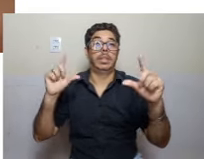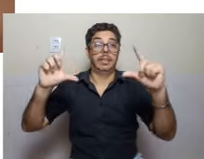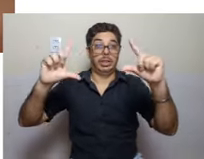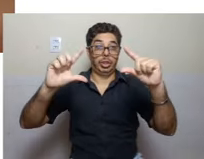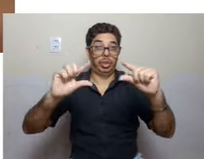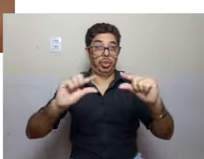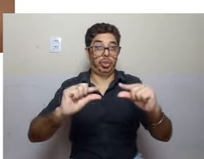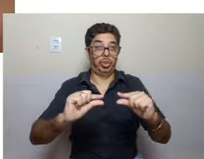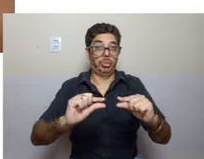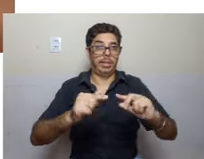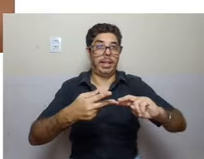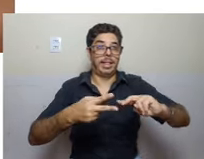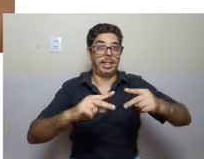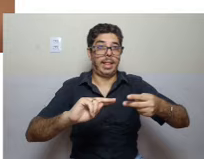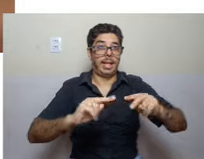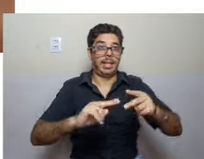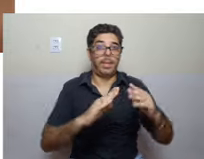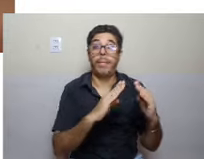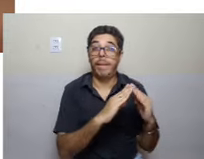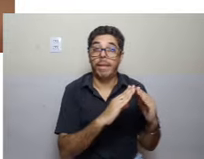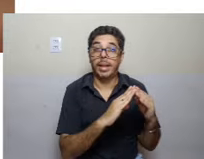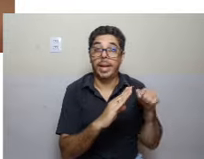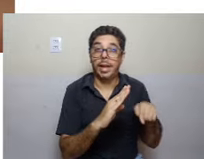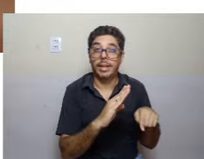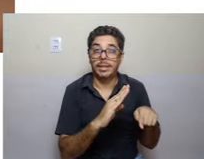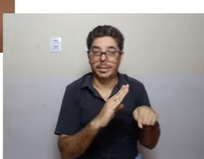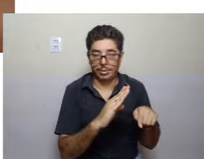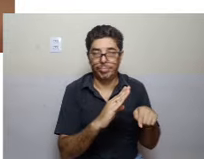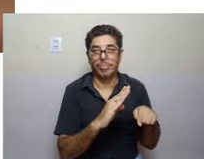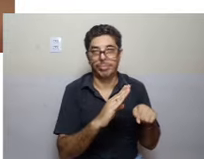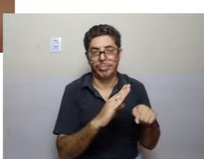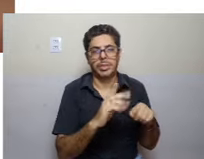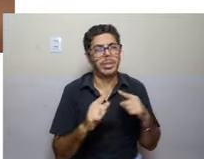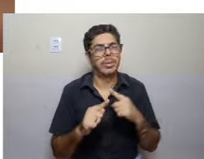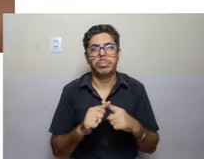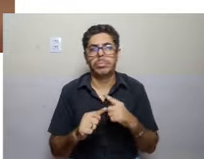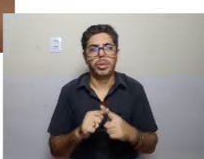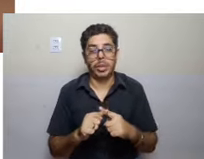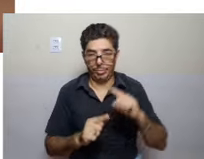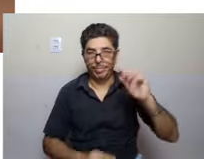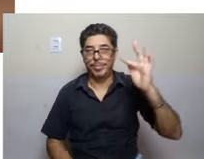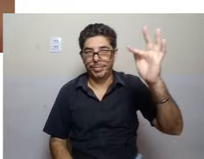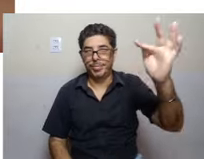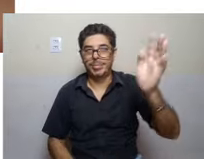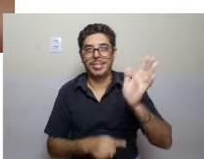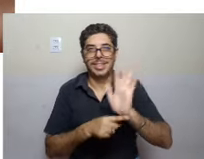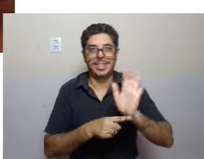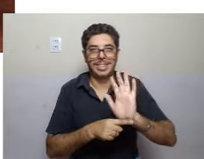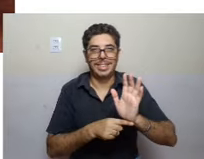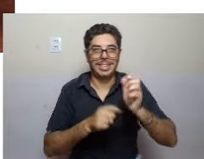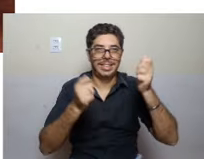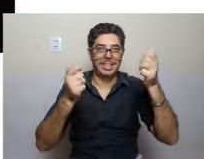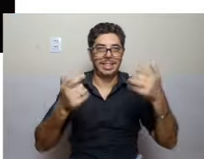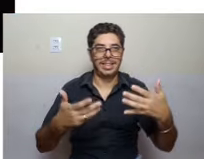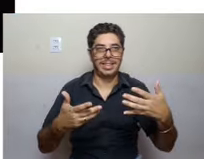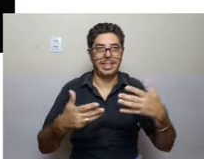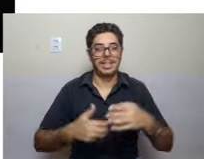tensões convenientes onde a energia vai ser consumida. O porquê disso eu só vou discutir futuramente, ainda nessa